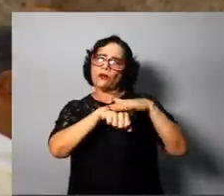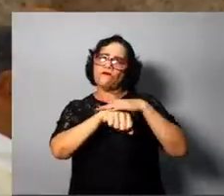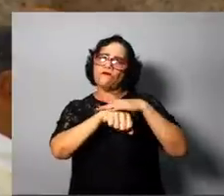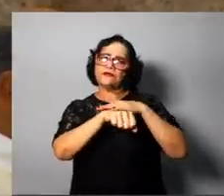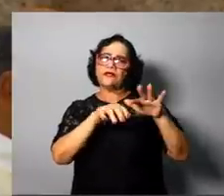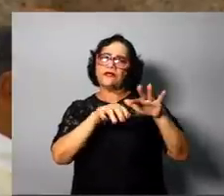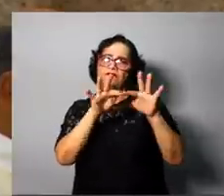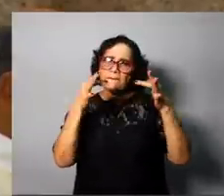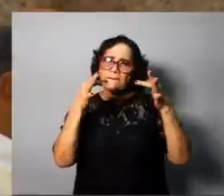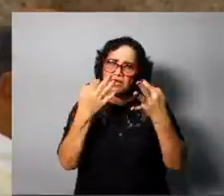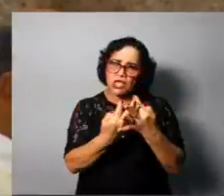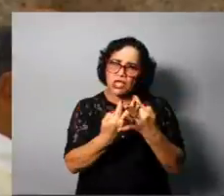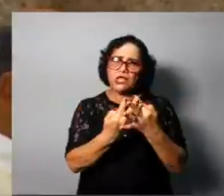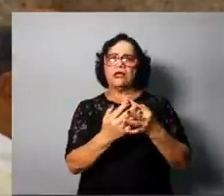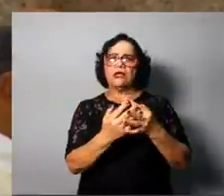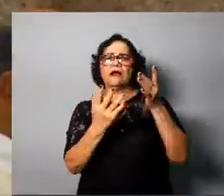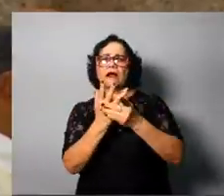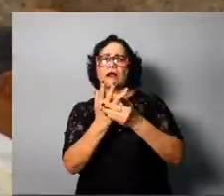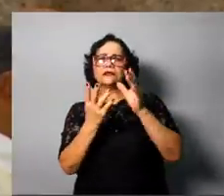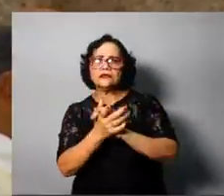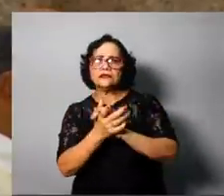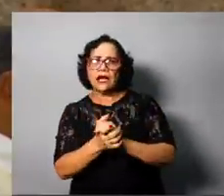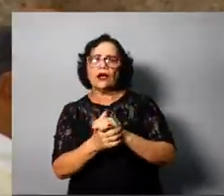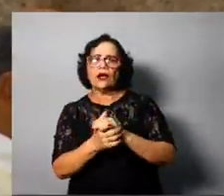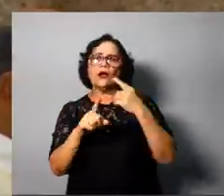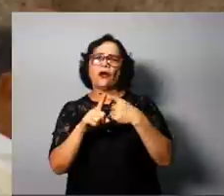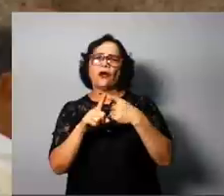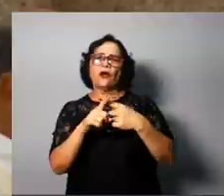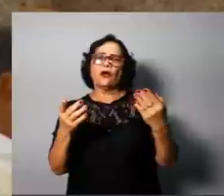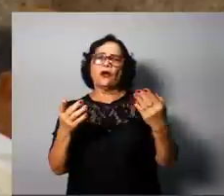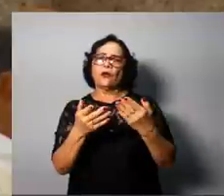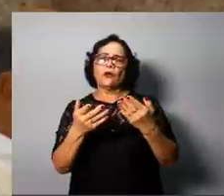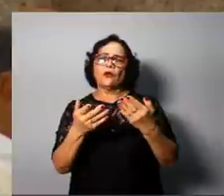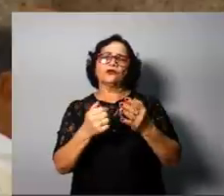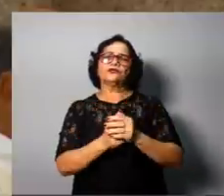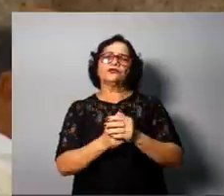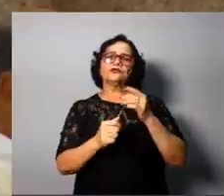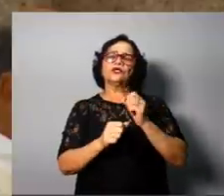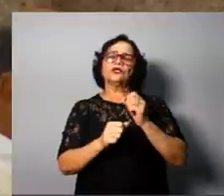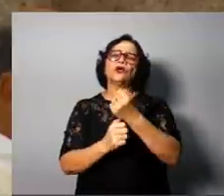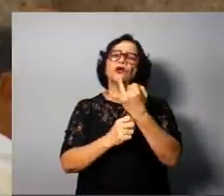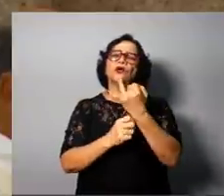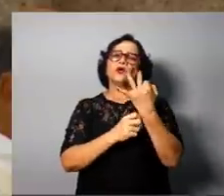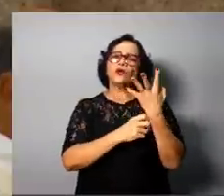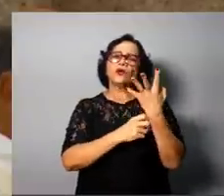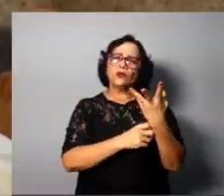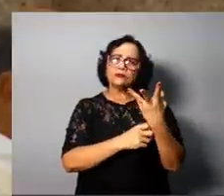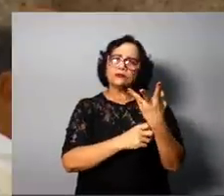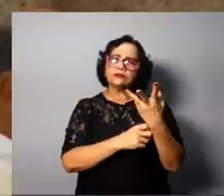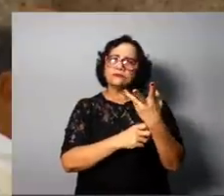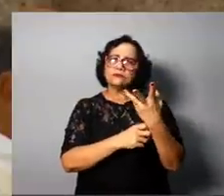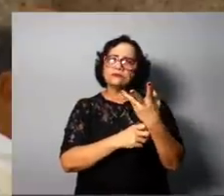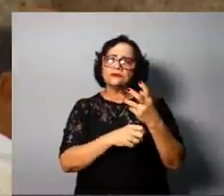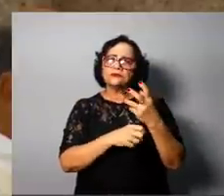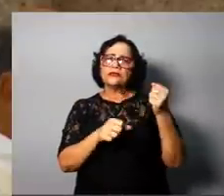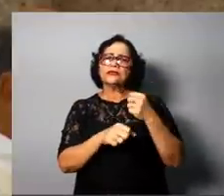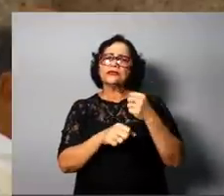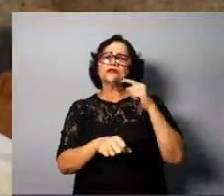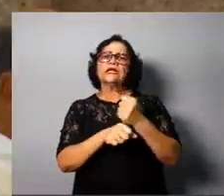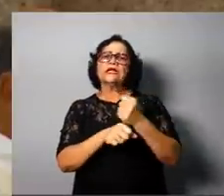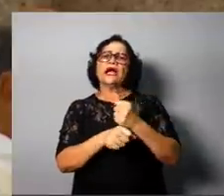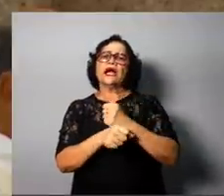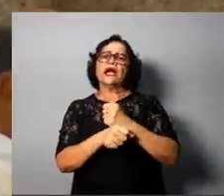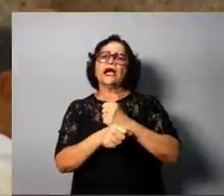grande dívida. Pensava hoje, quantos anos de formação